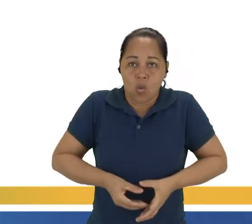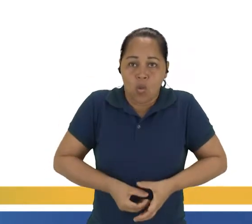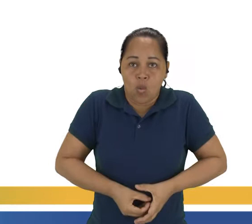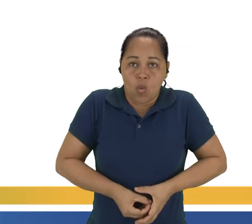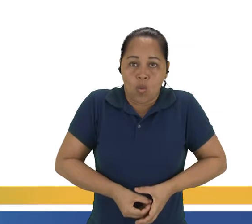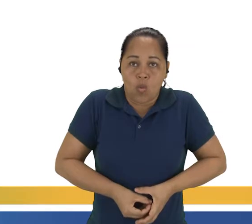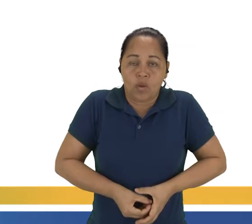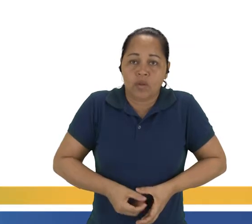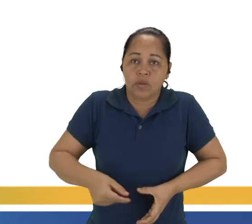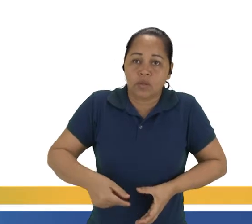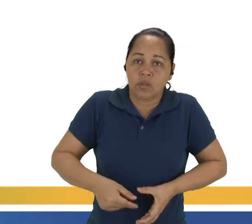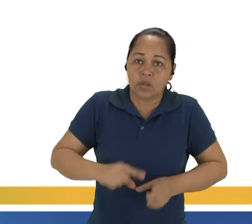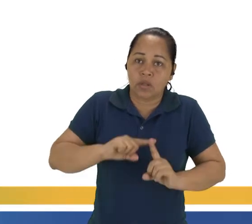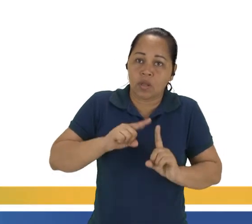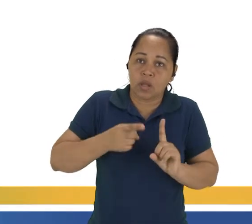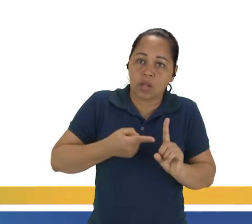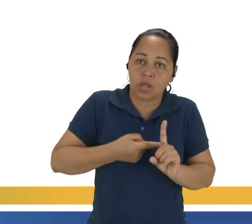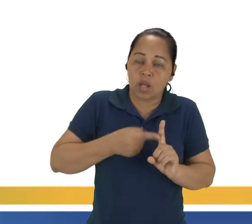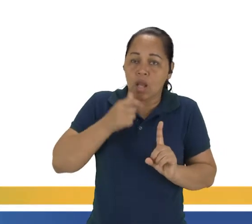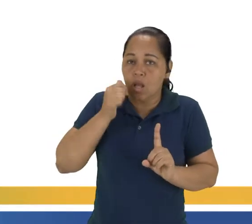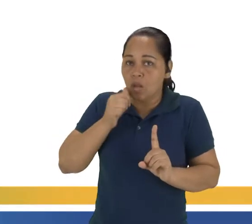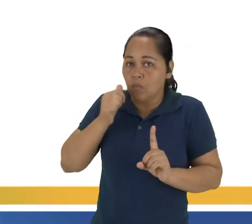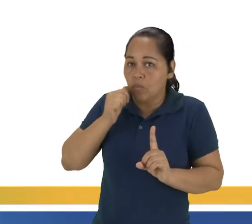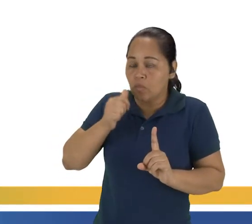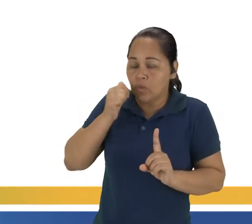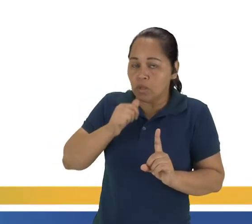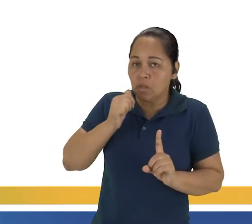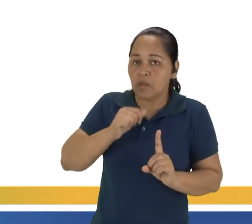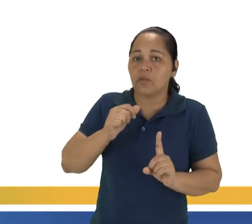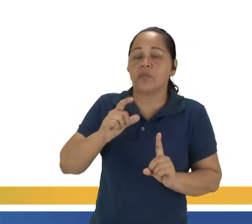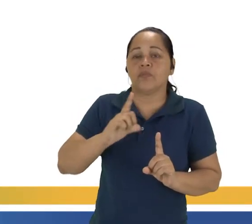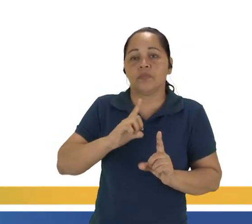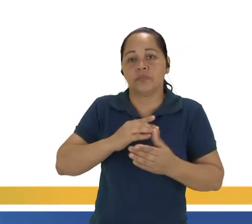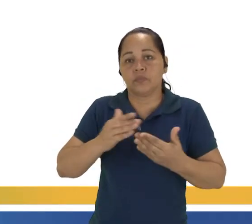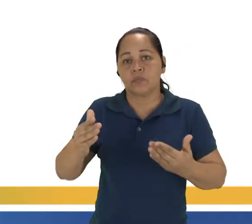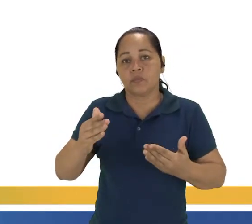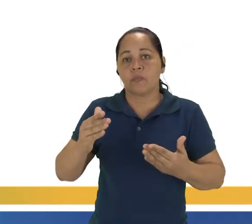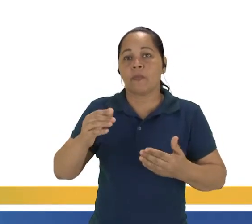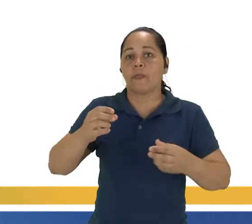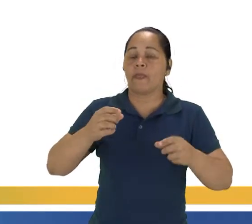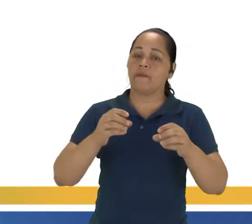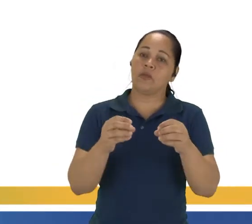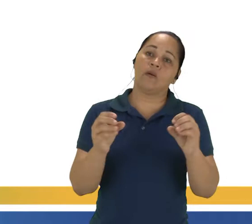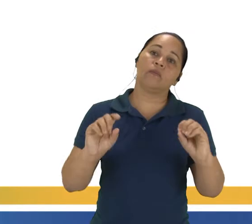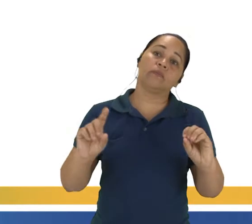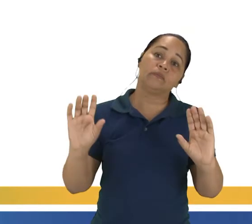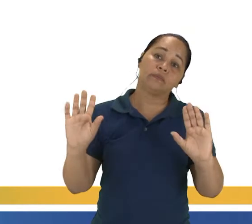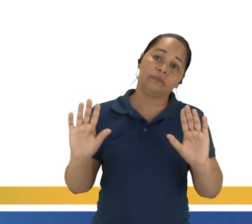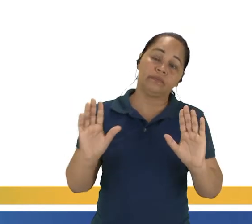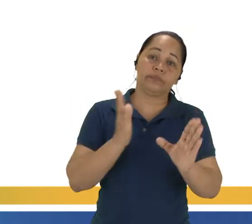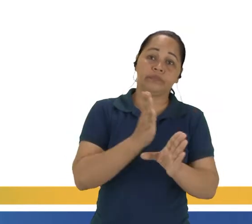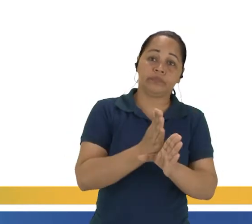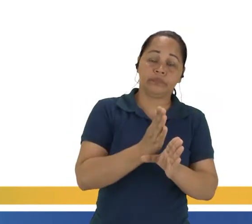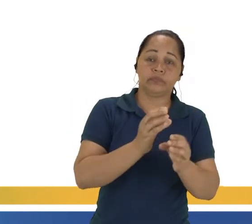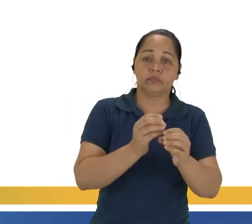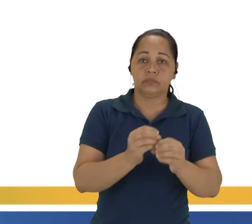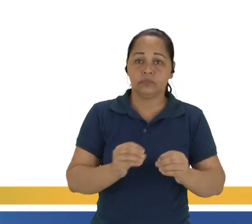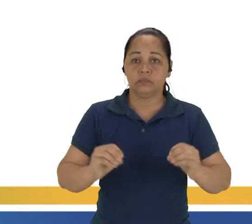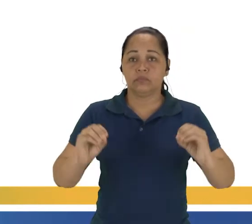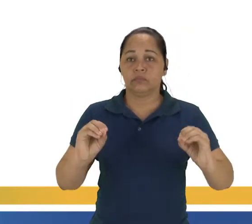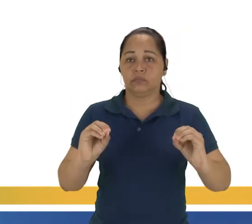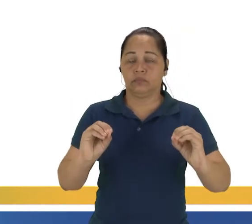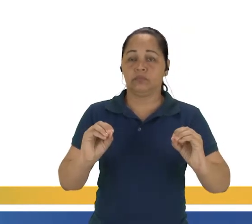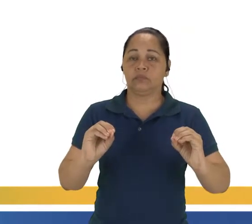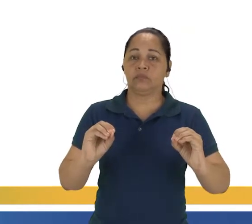que os gametas se cruzarem e derem origem ao zigoto, nós vamos ter mitose. Então, a mitose ela sempre está